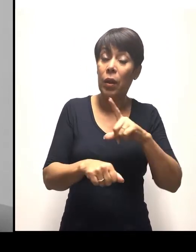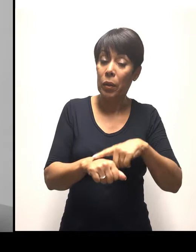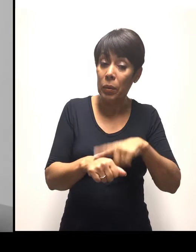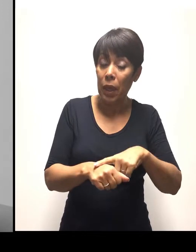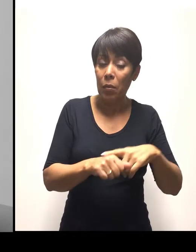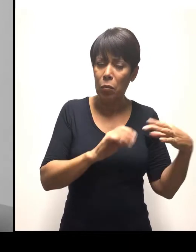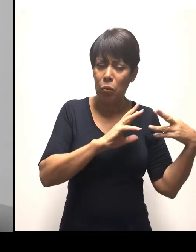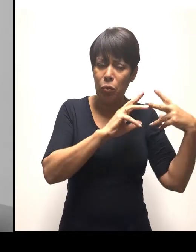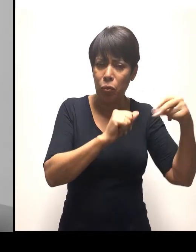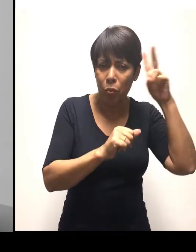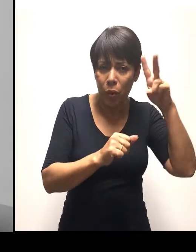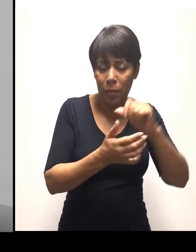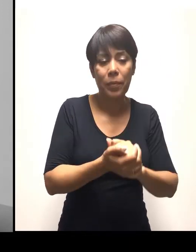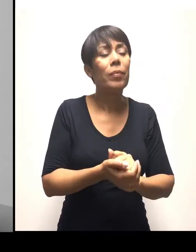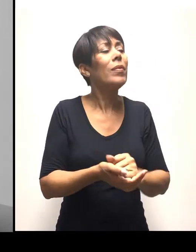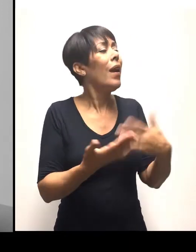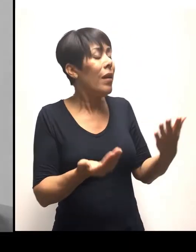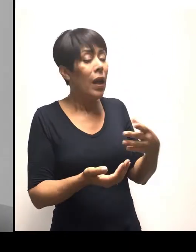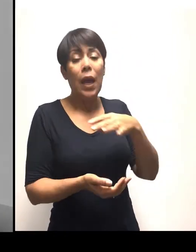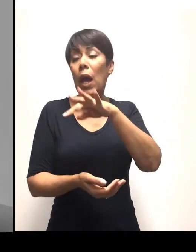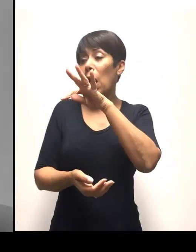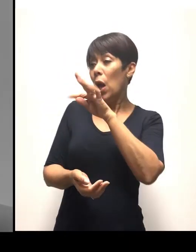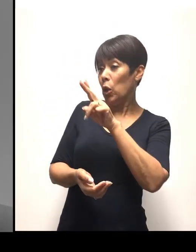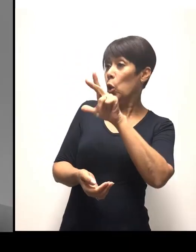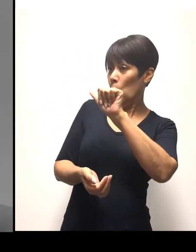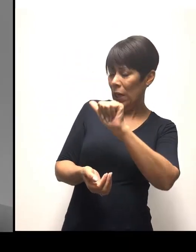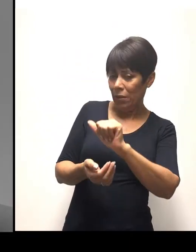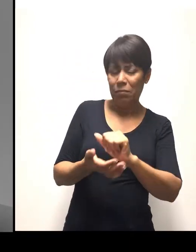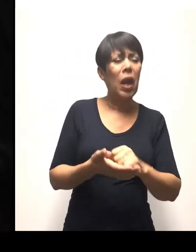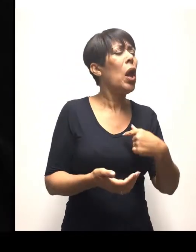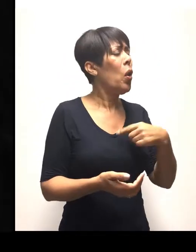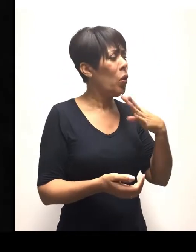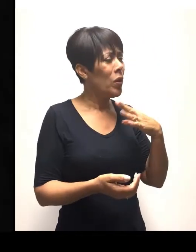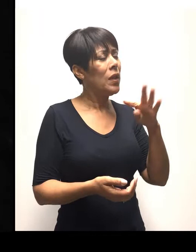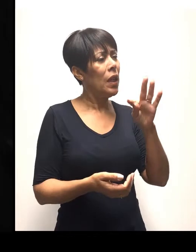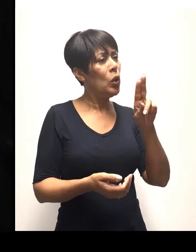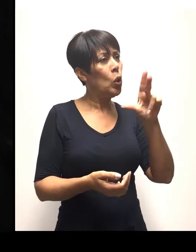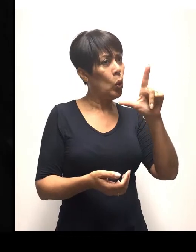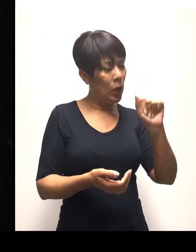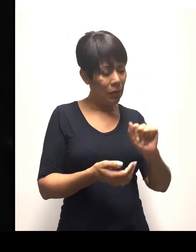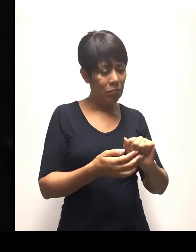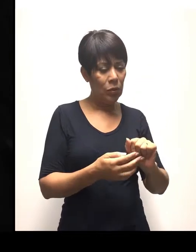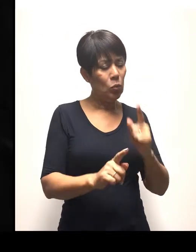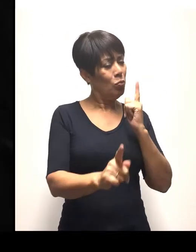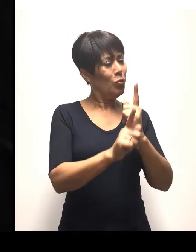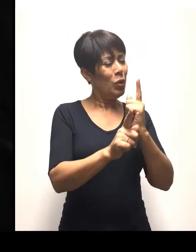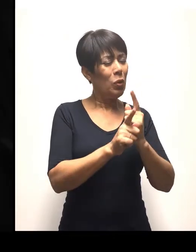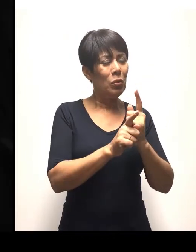gente resgatar. E a Tula Pilar Ferreira? Pois Você conheceu ela? Tula, eu conheci a Tula no